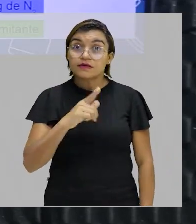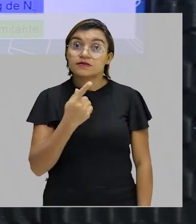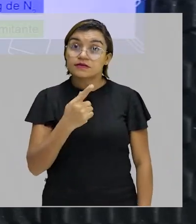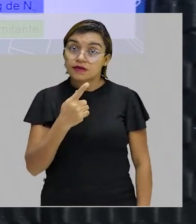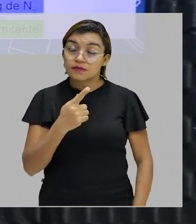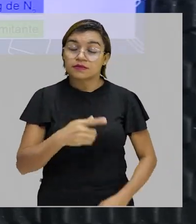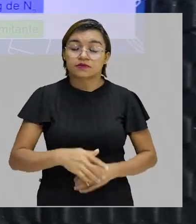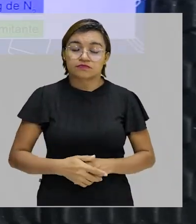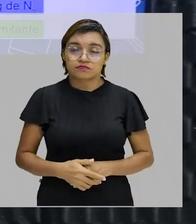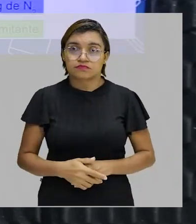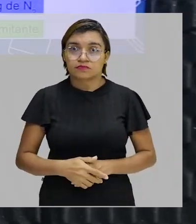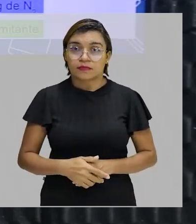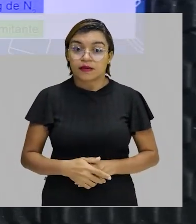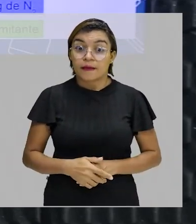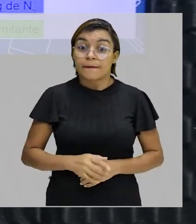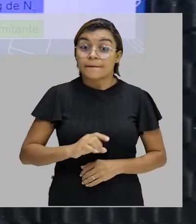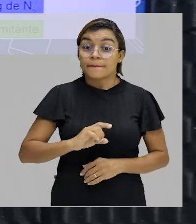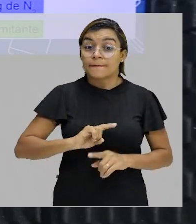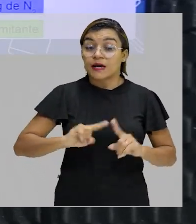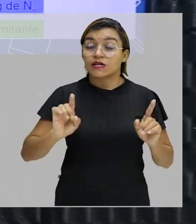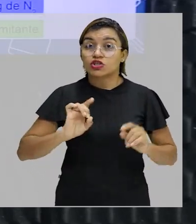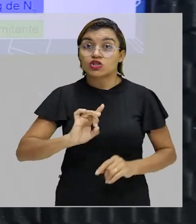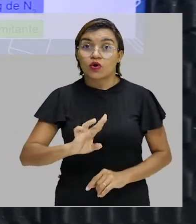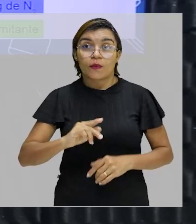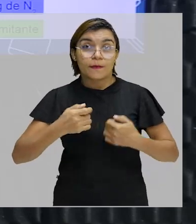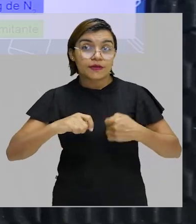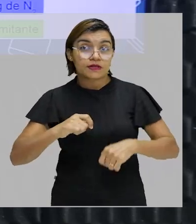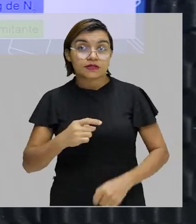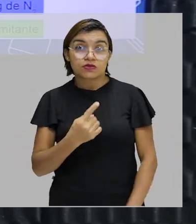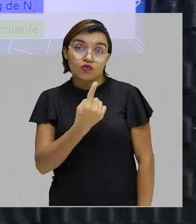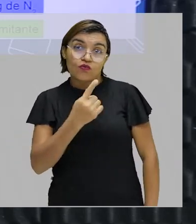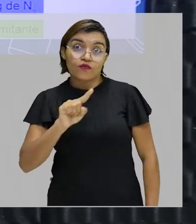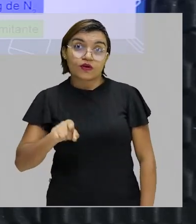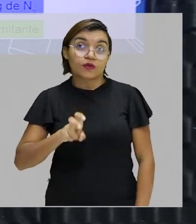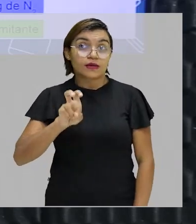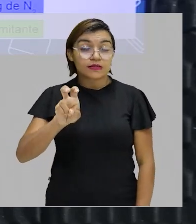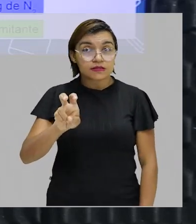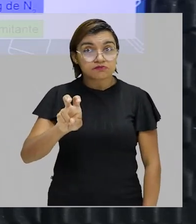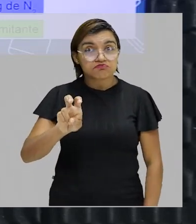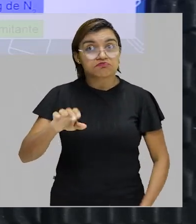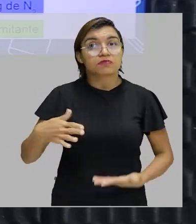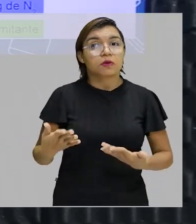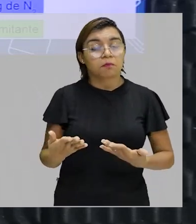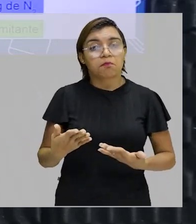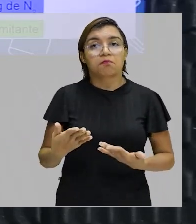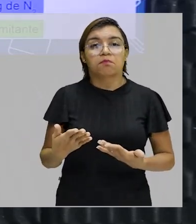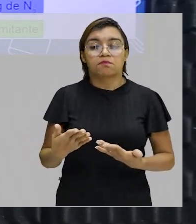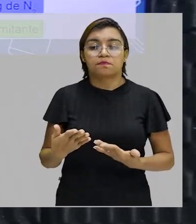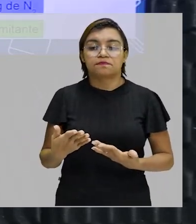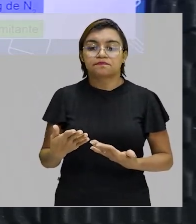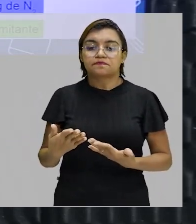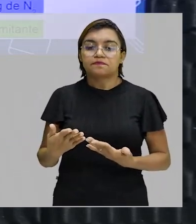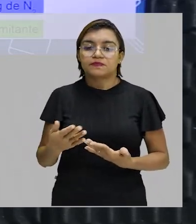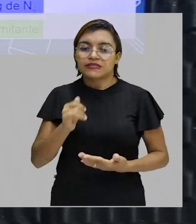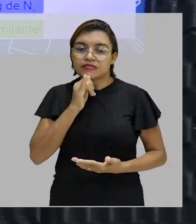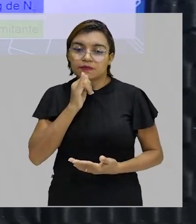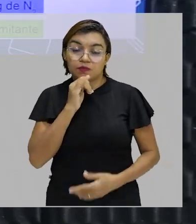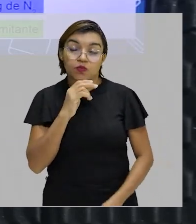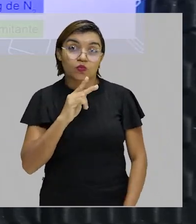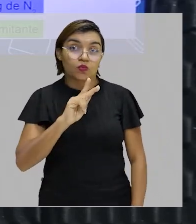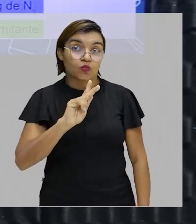Mas, só preciso de 1,5. Então, eu posso dizer que o